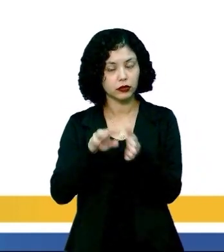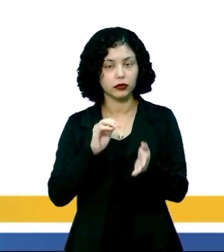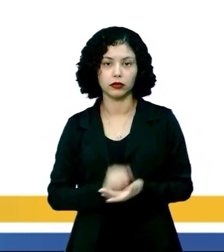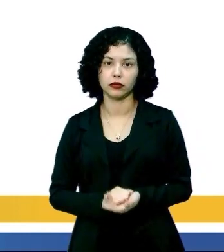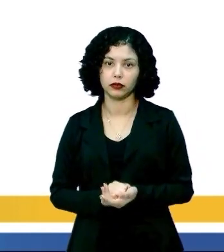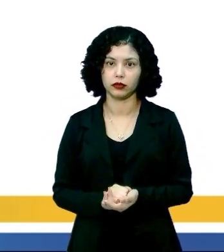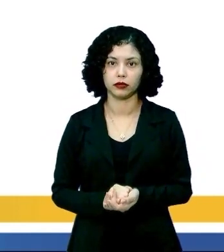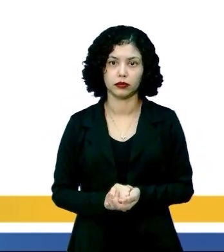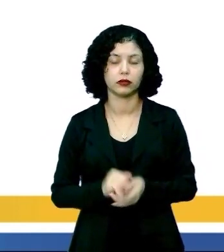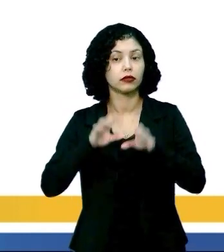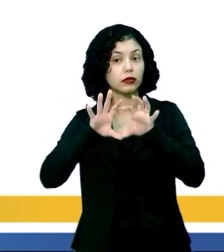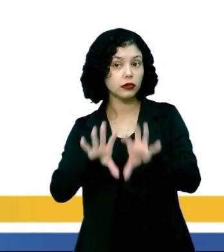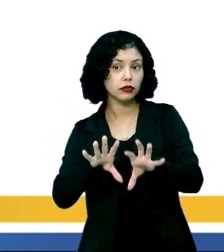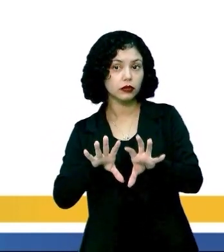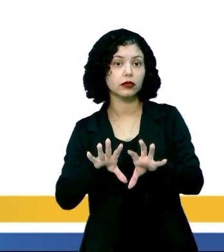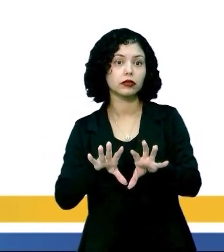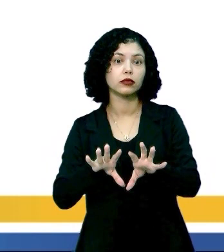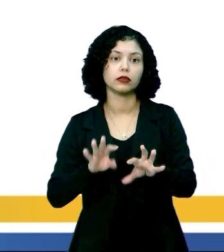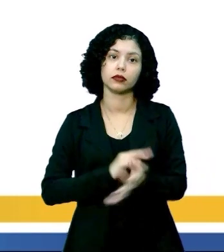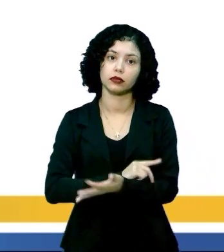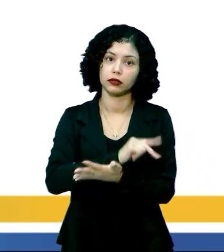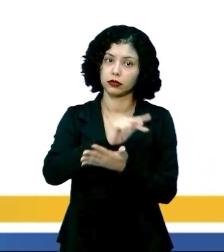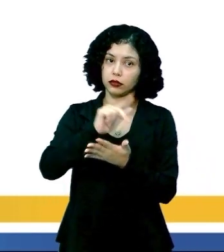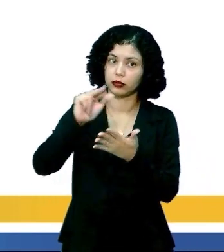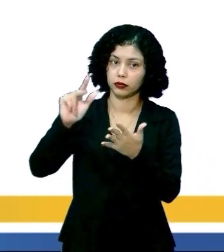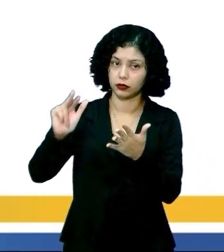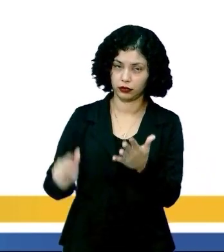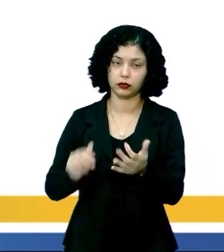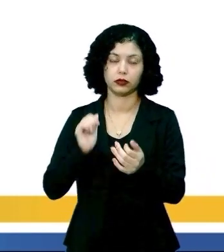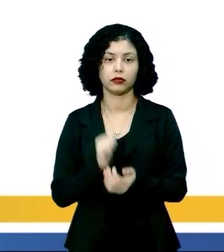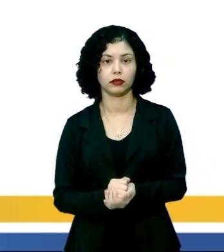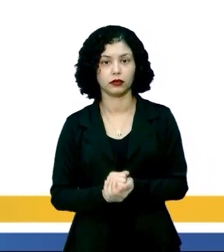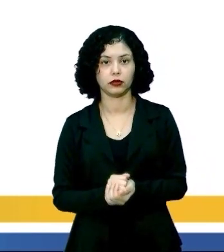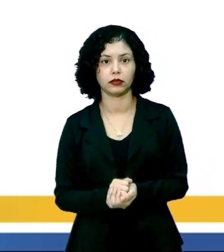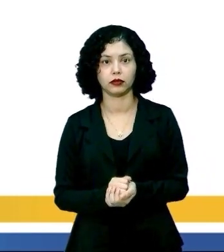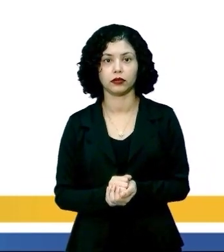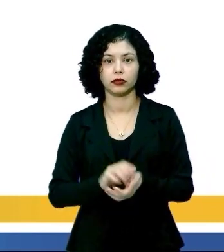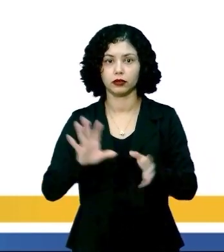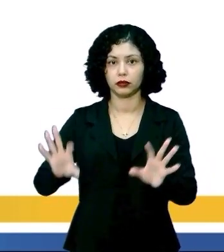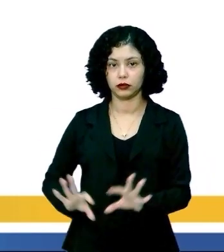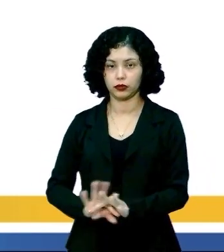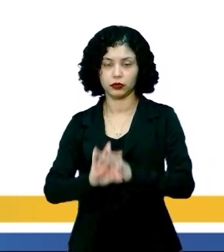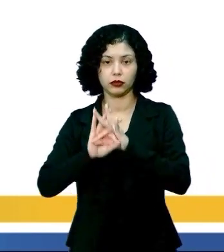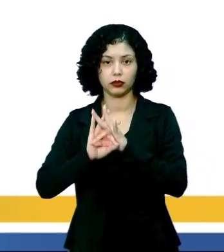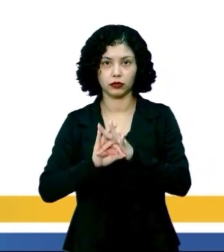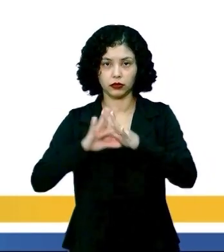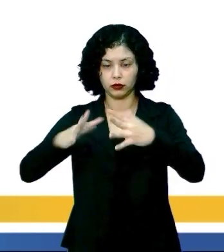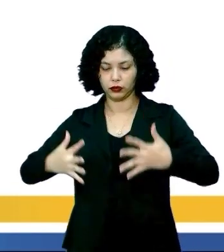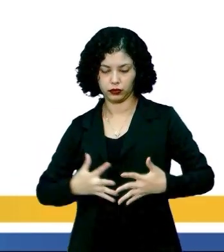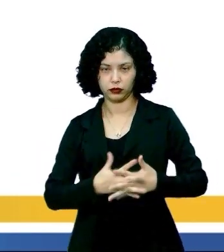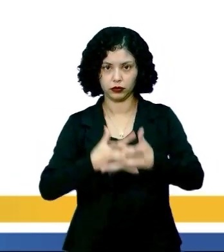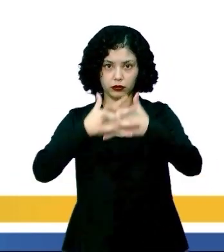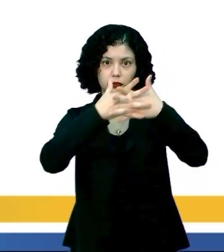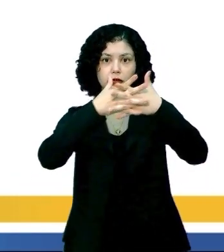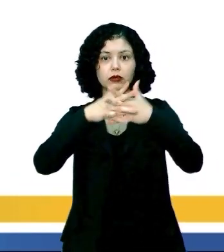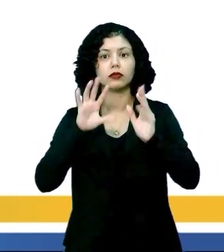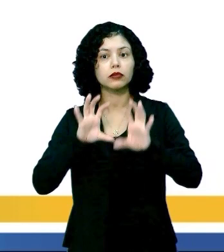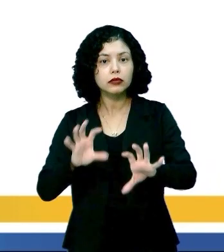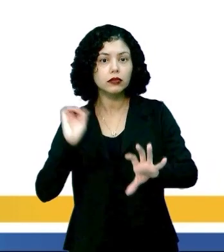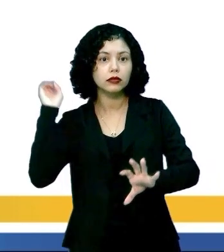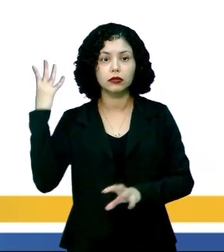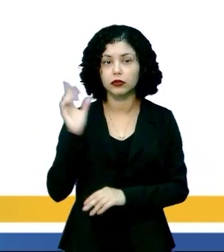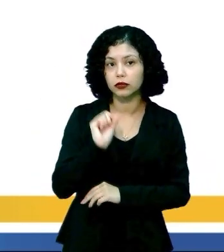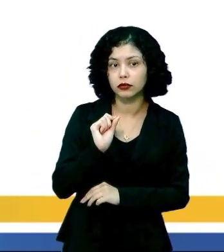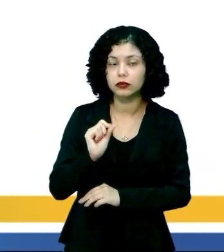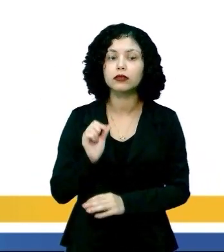corpo biológico, por ser, assim como esse, composta por partes que integrem entre si. Desse modo,